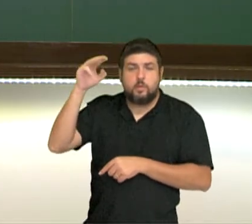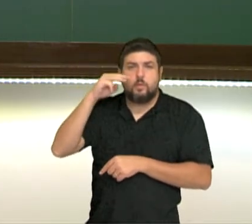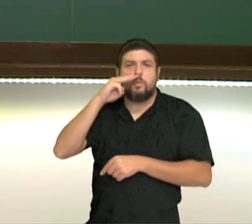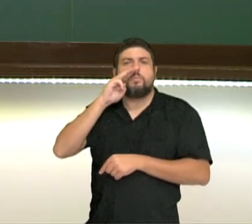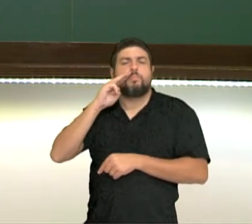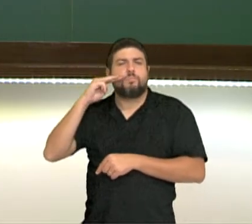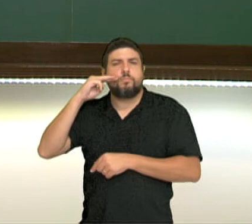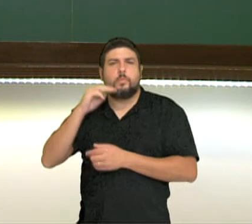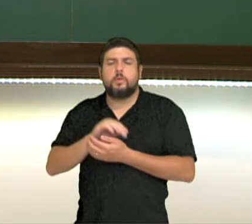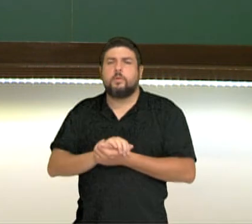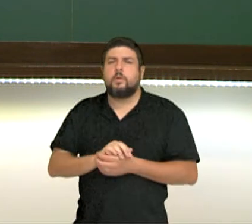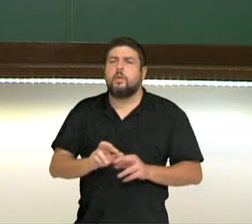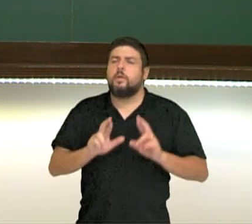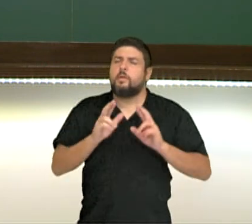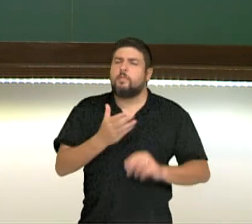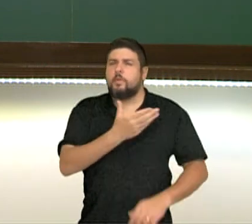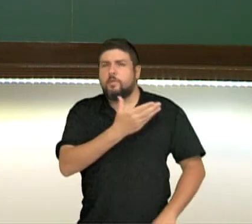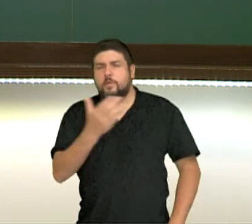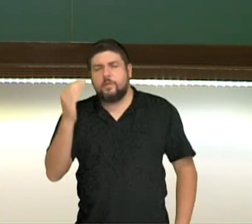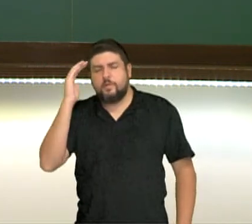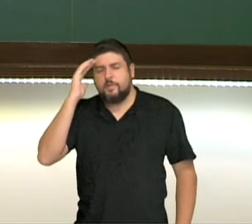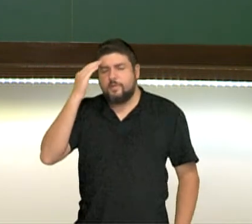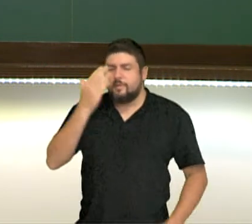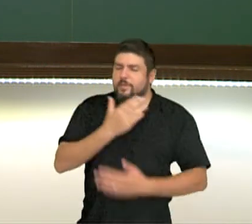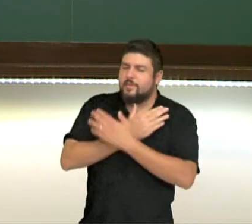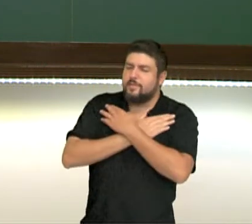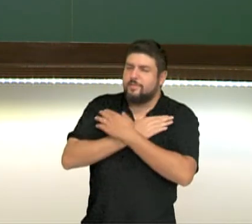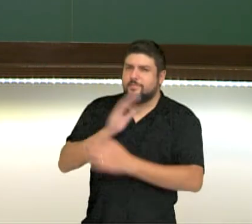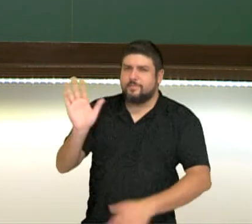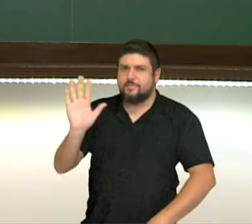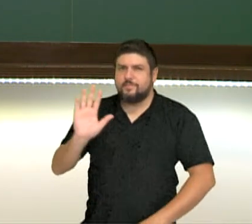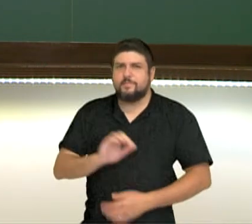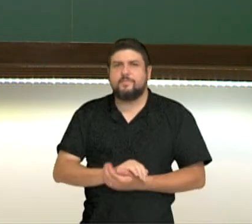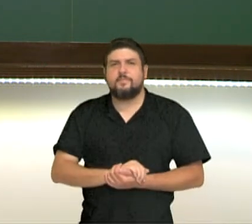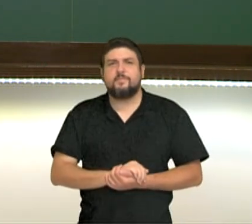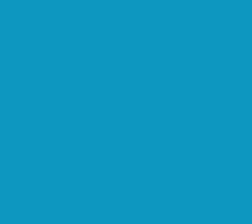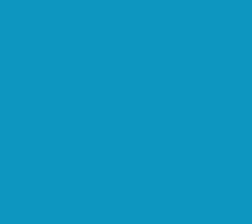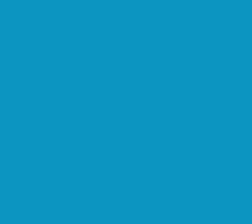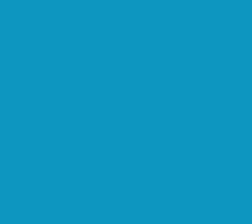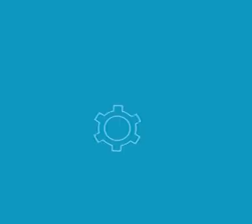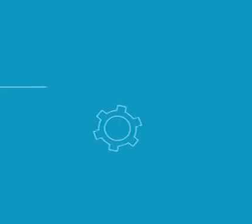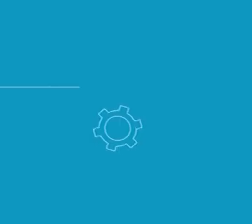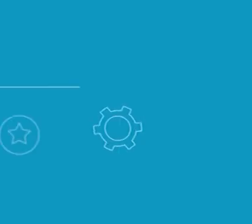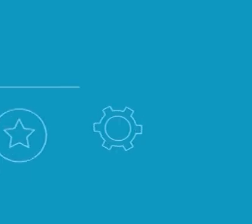marxista espero que vocês tenham entendido um abraço e até mais